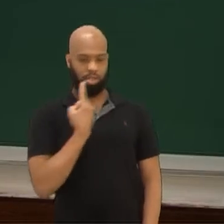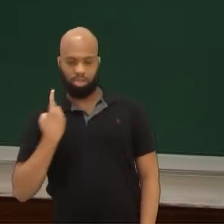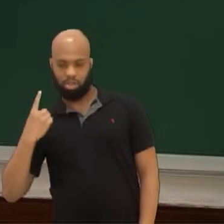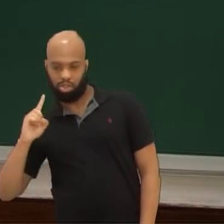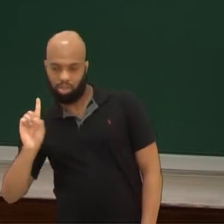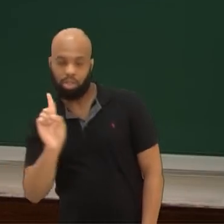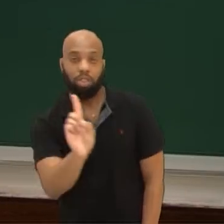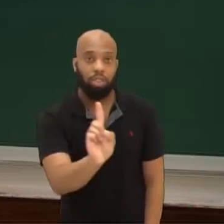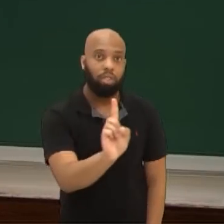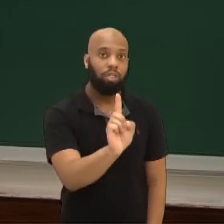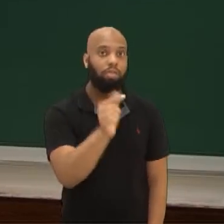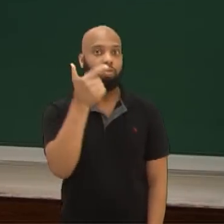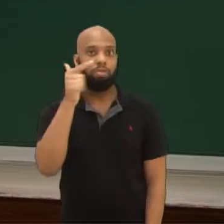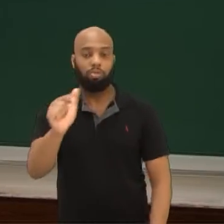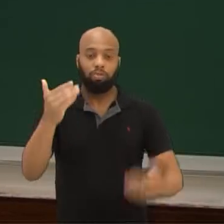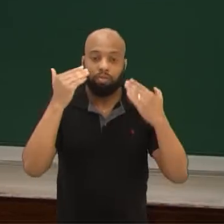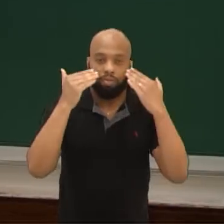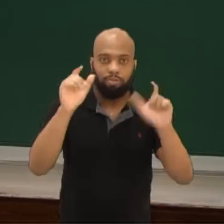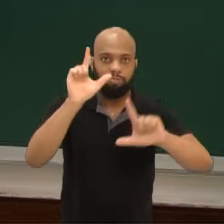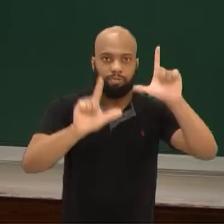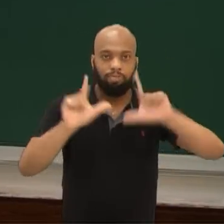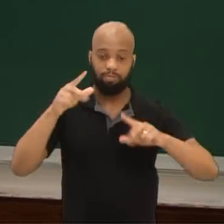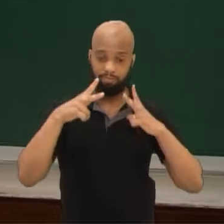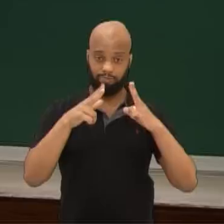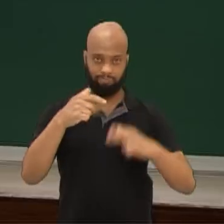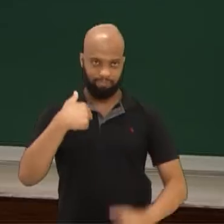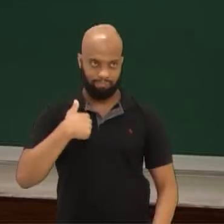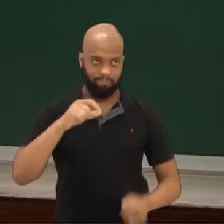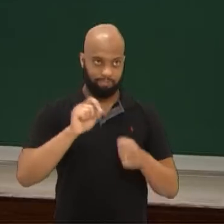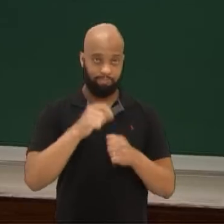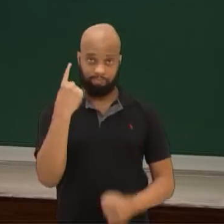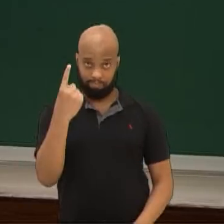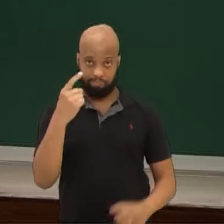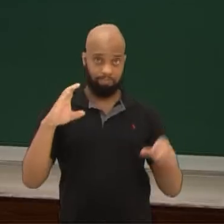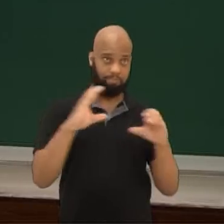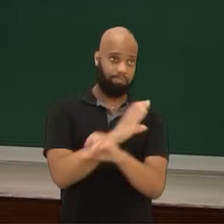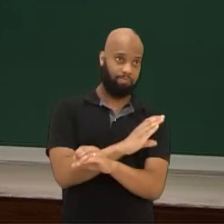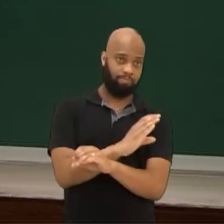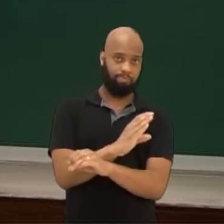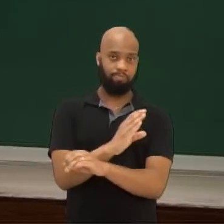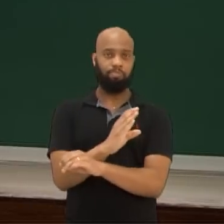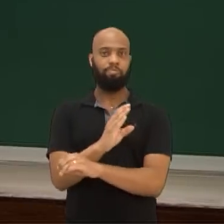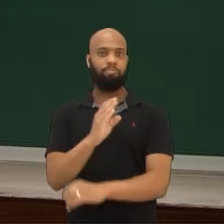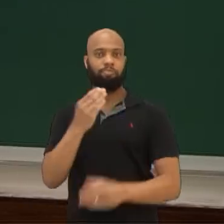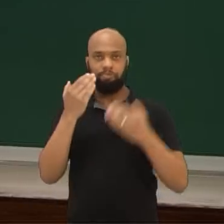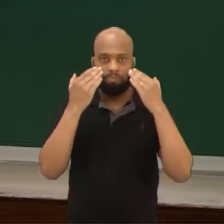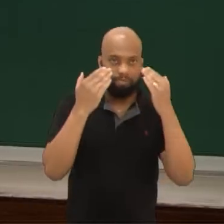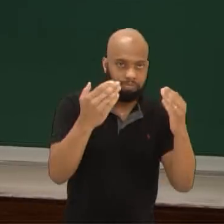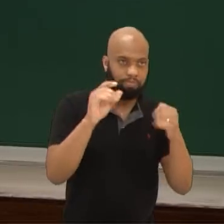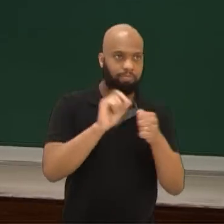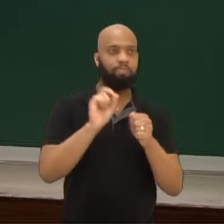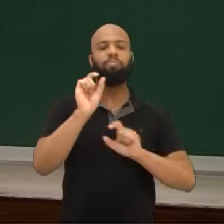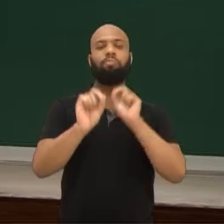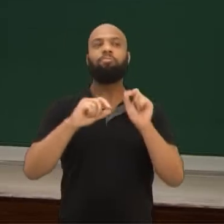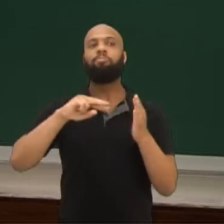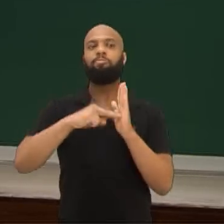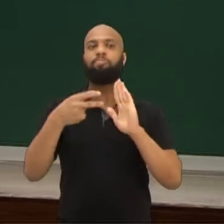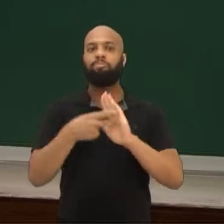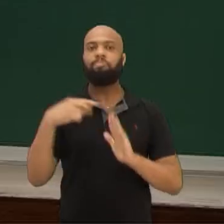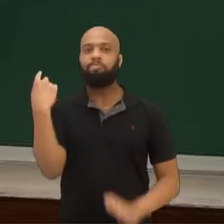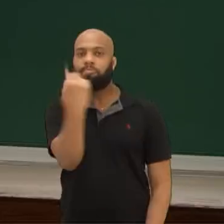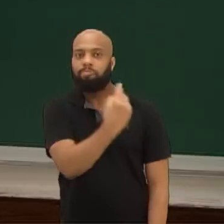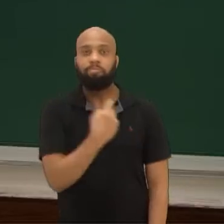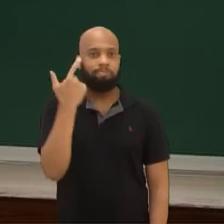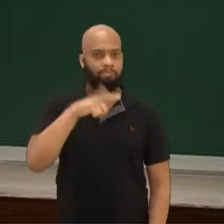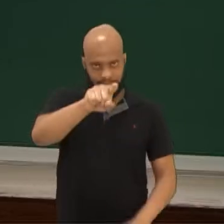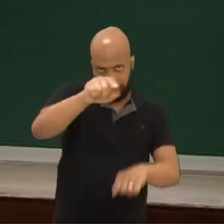para a TV novamente, igual a professora fez um giro. A professora fez uma volta e voltou de frente para vocês. Isso quer dizer que a gente